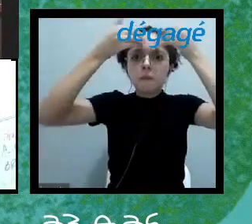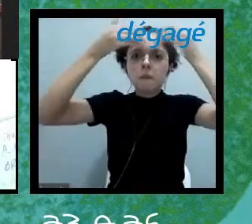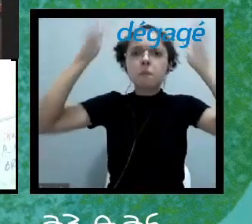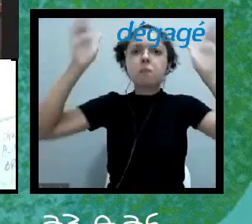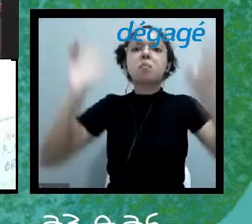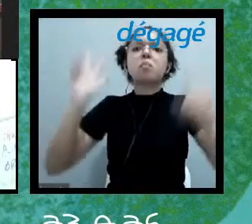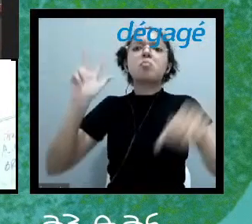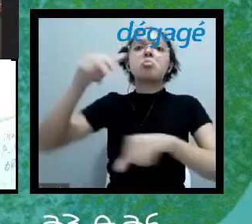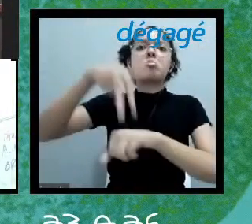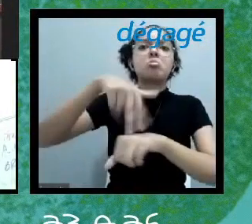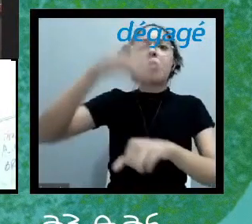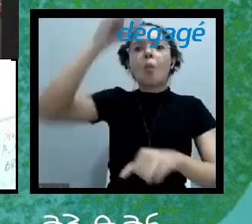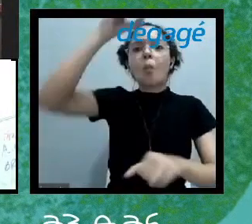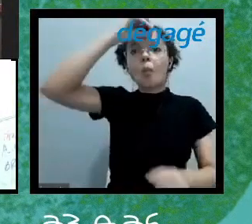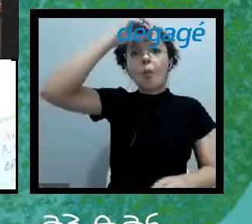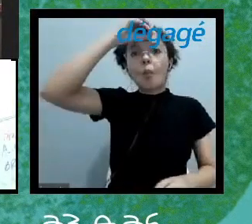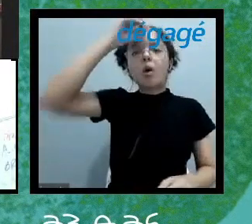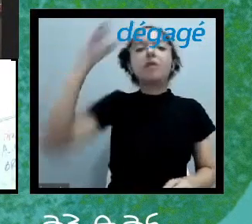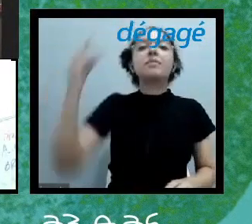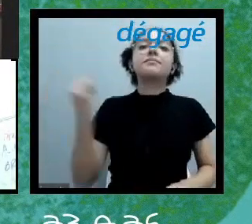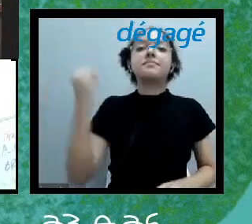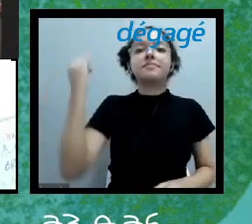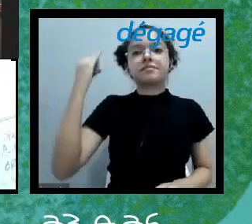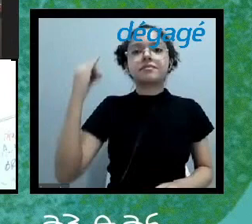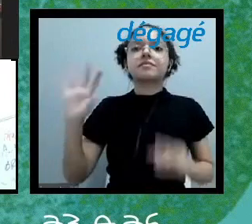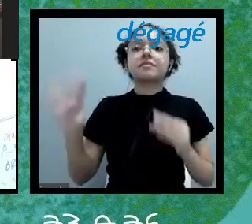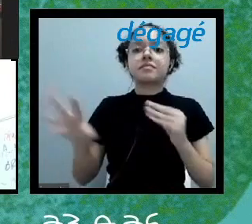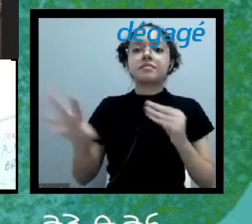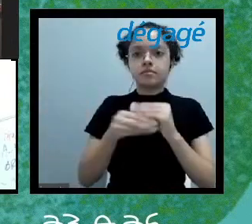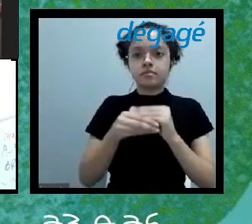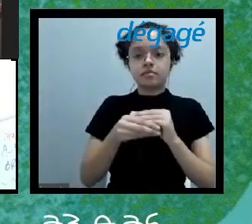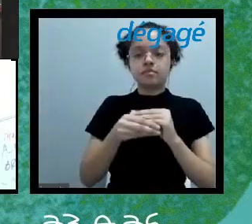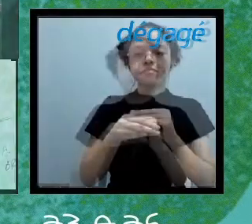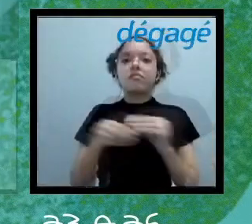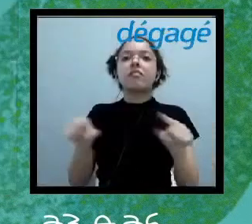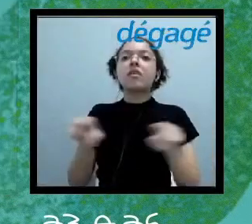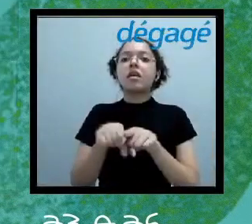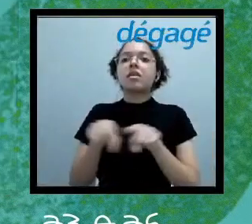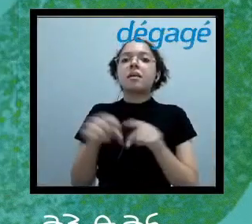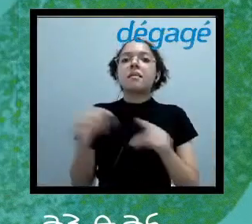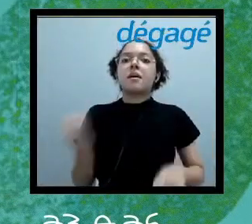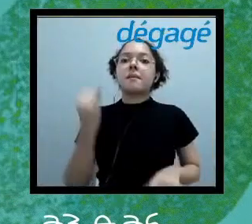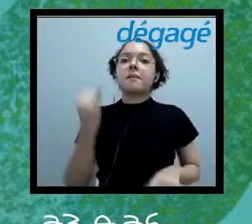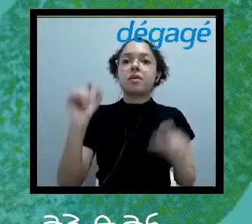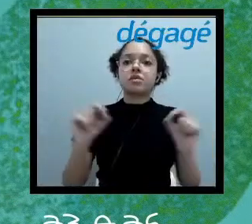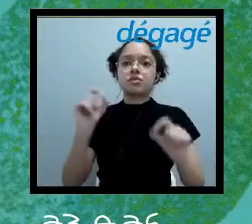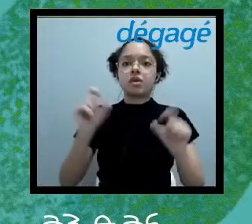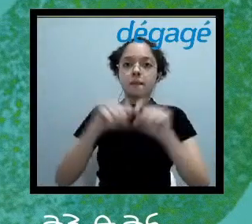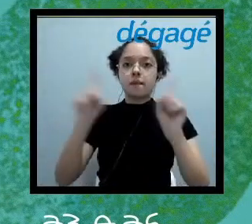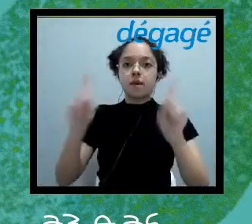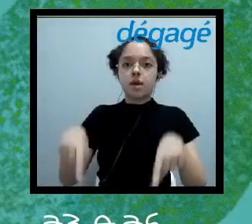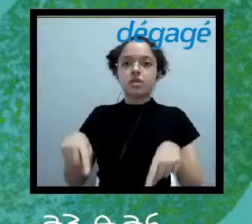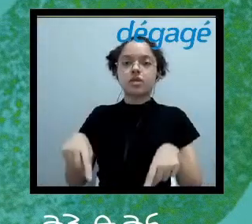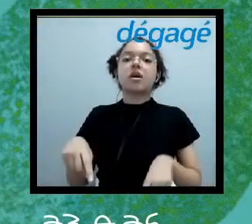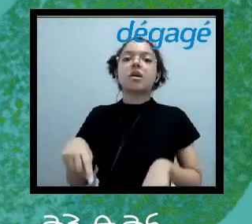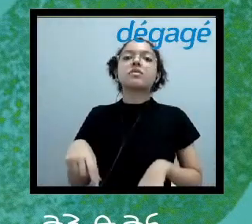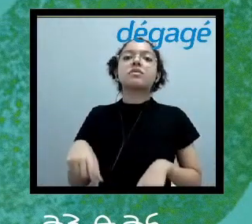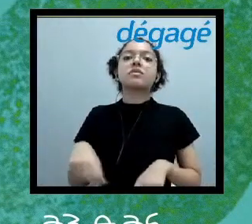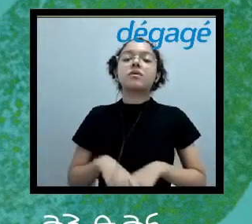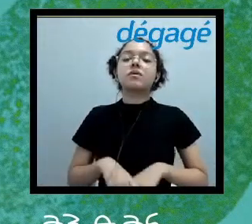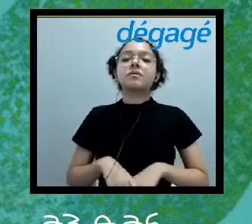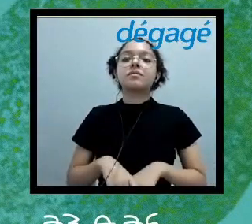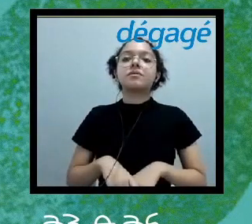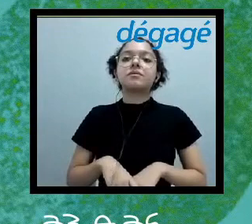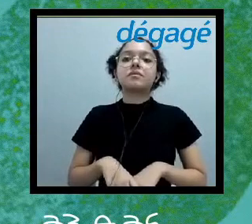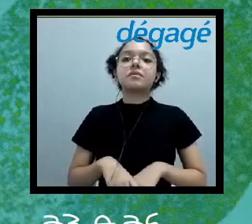zerado. Tem uma coisa que é um diferencial muito especial no projeto Circulando, é que,